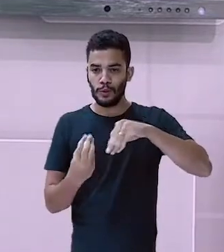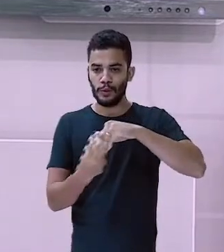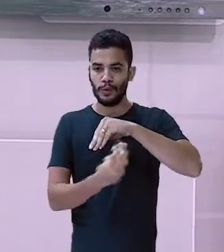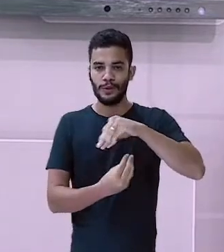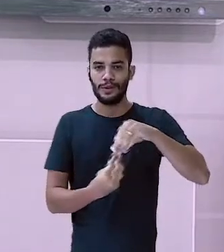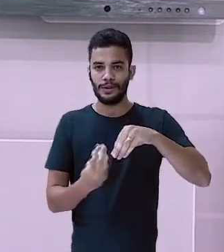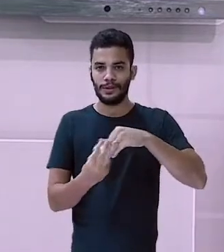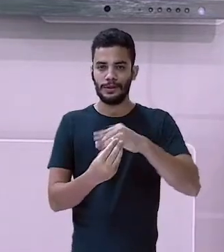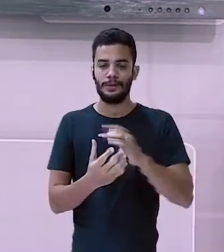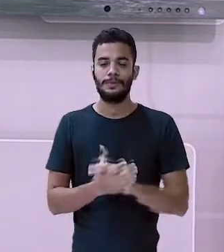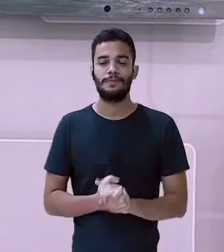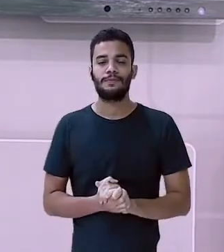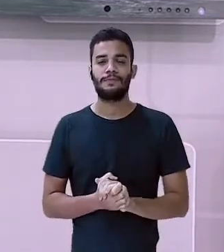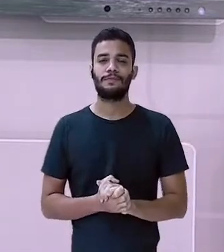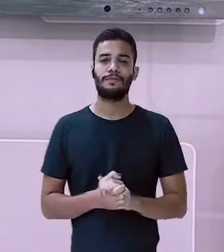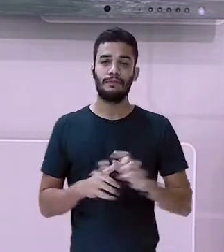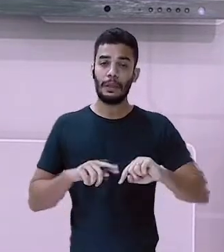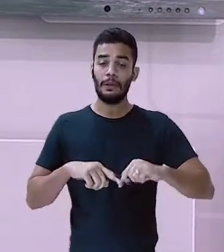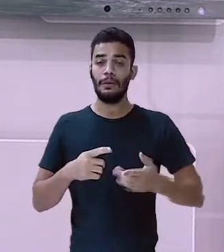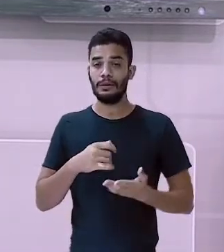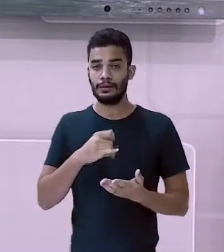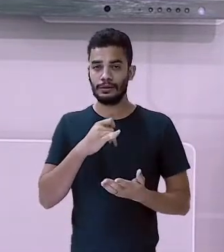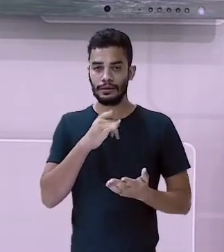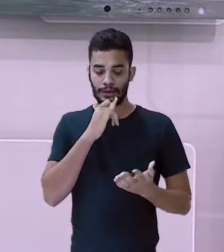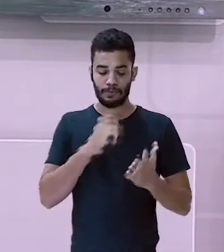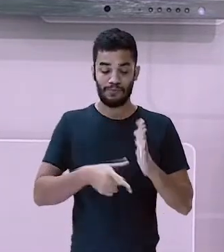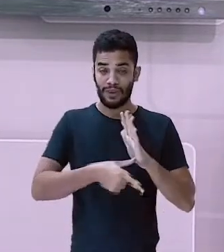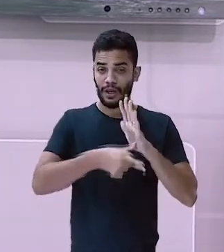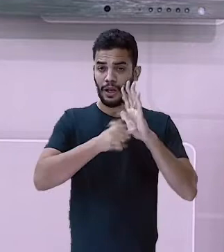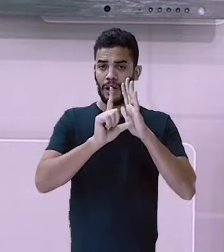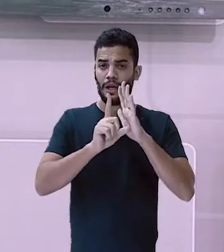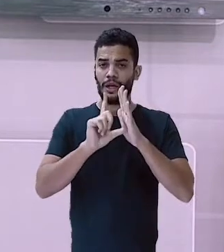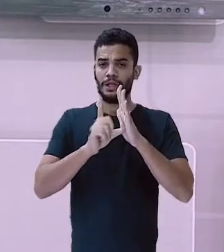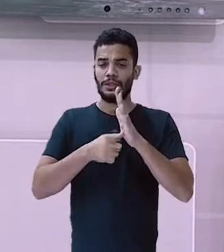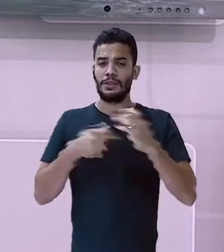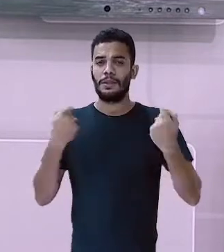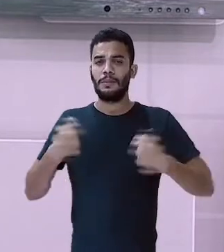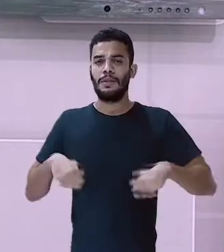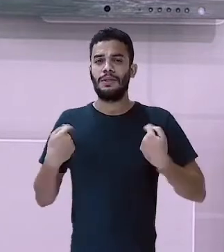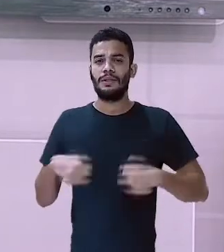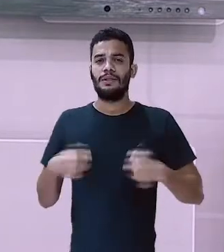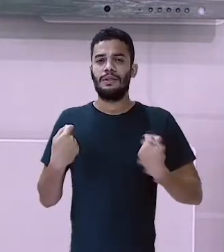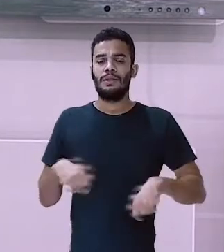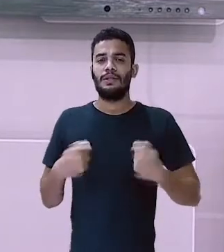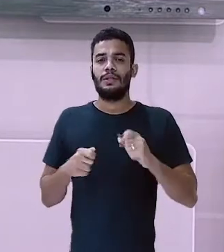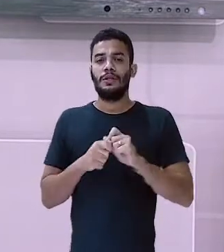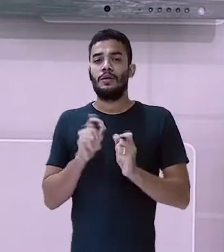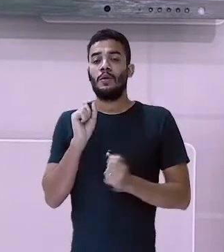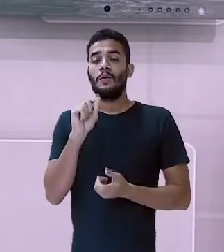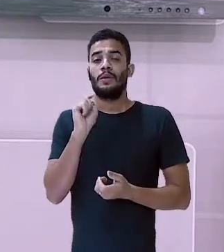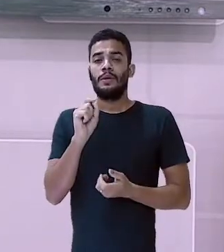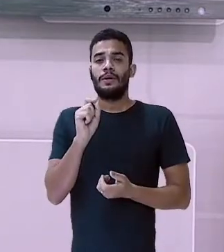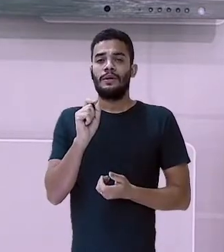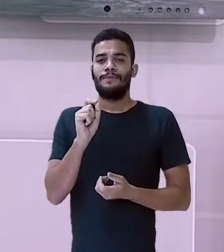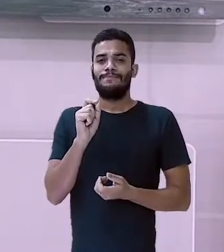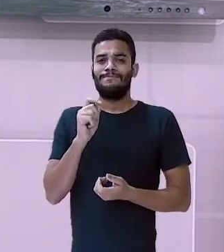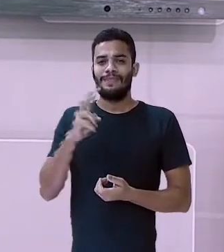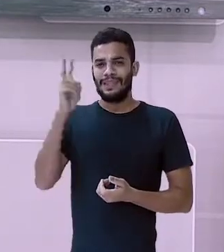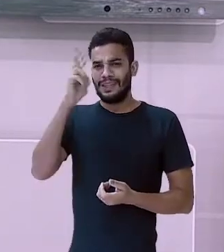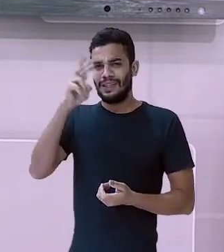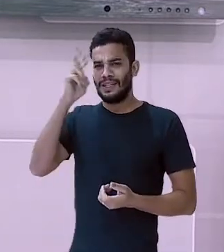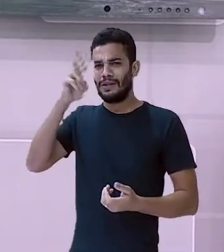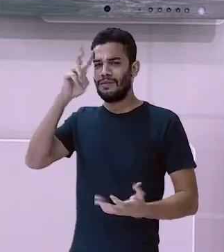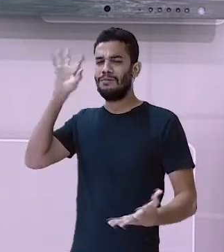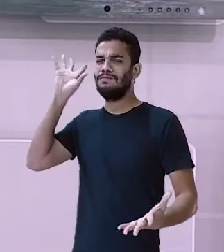nós precisamos lembrar, recordar alguns aprendizados. Lembram